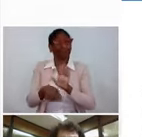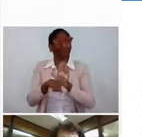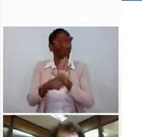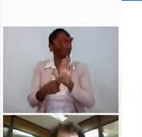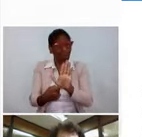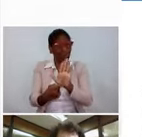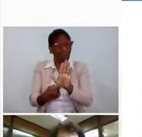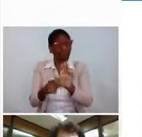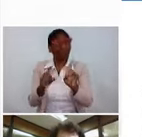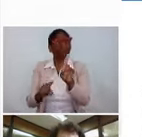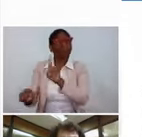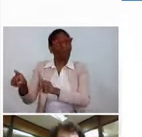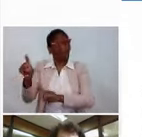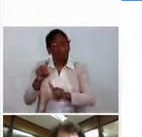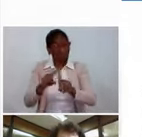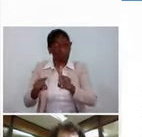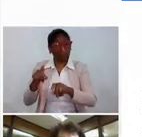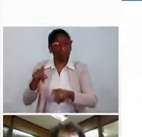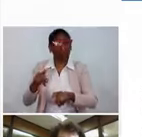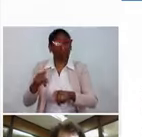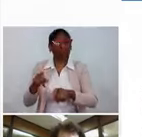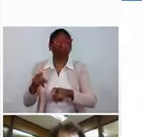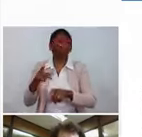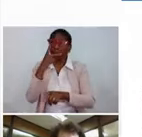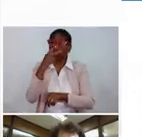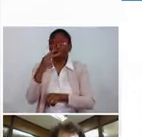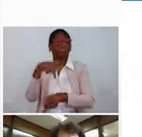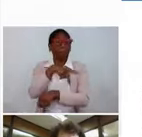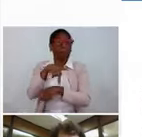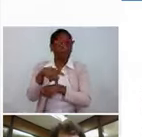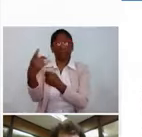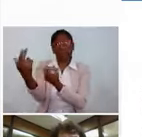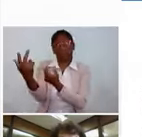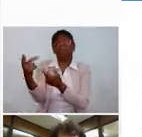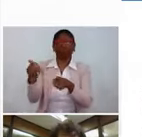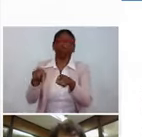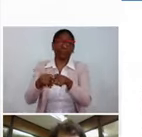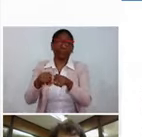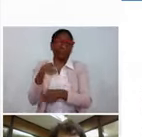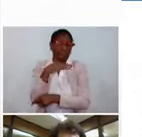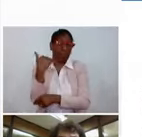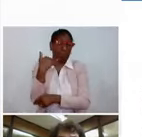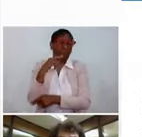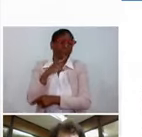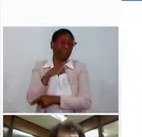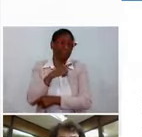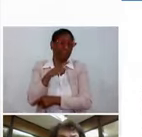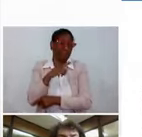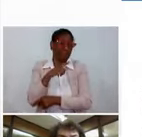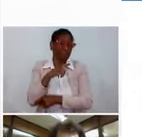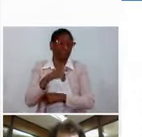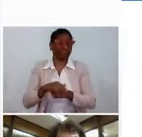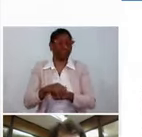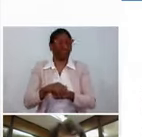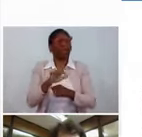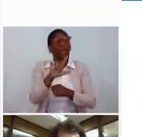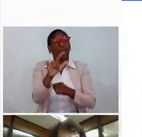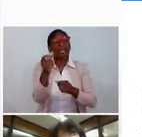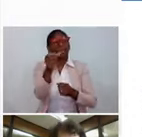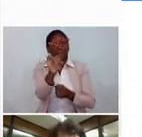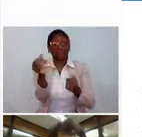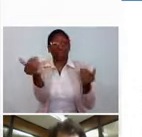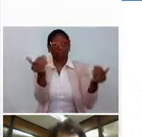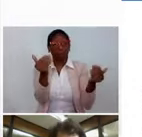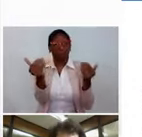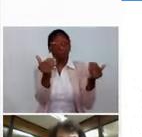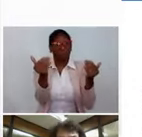vê que o país como um todo apresenta aumento dos óbitos recentes, claro, né, eu reforço, em proporção muito inferior ao